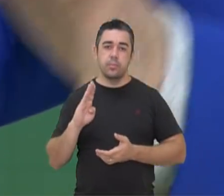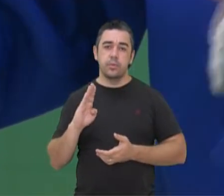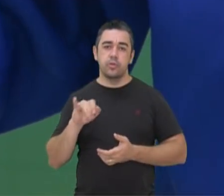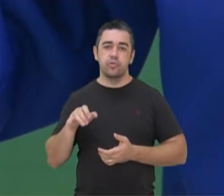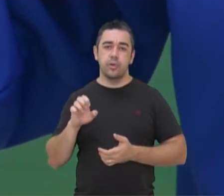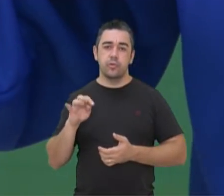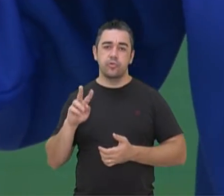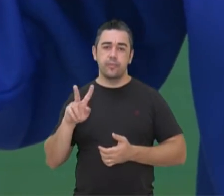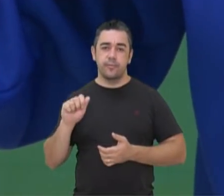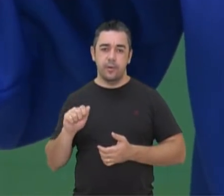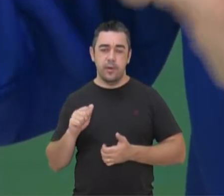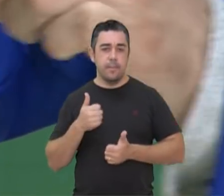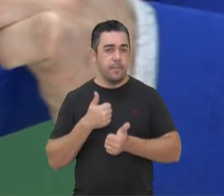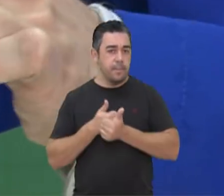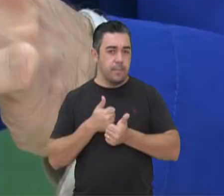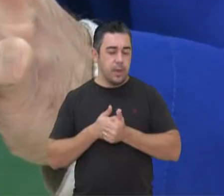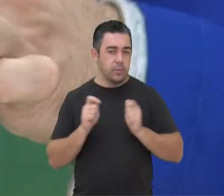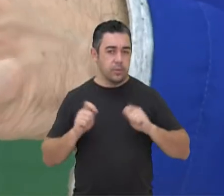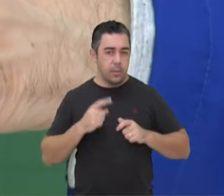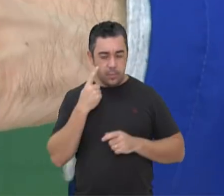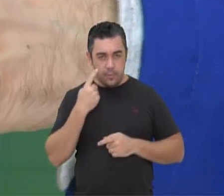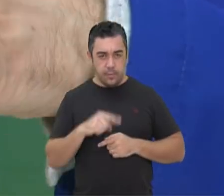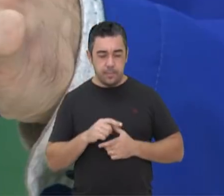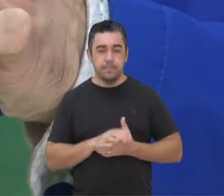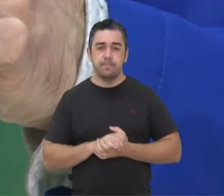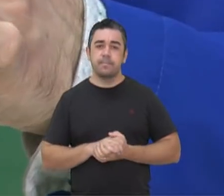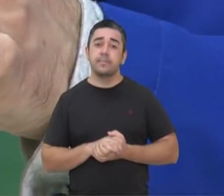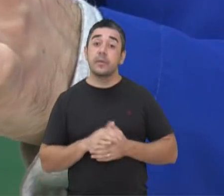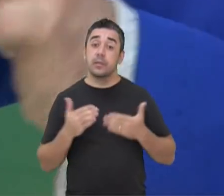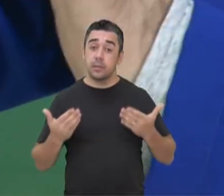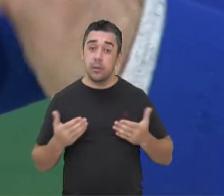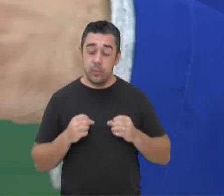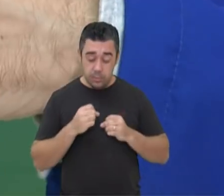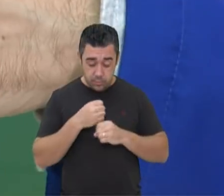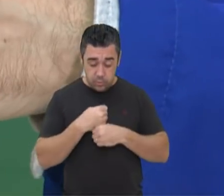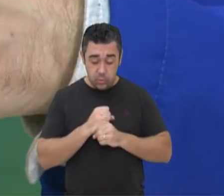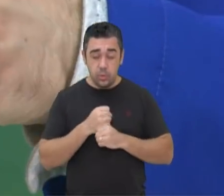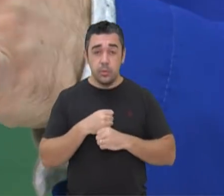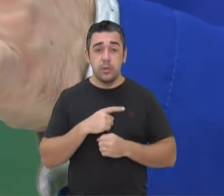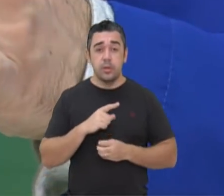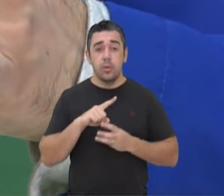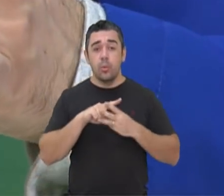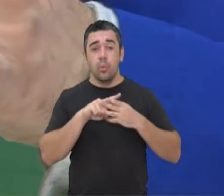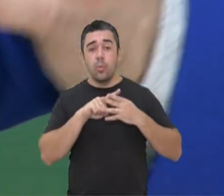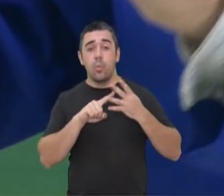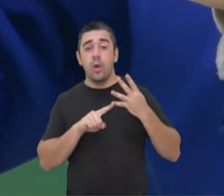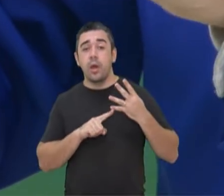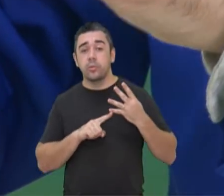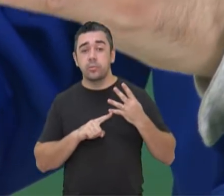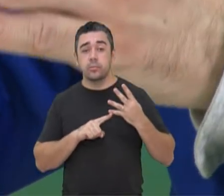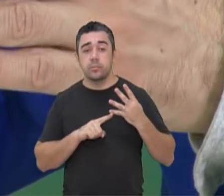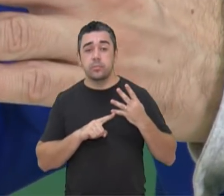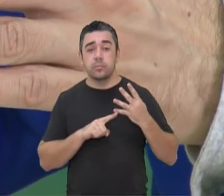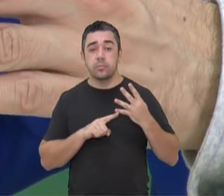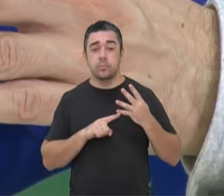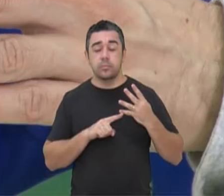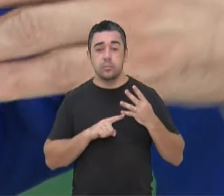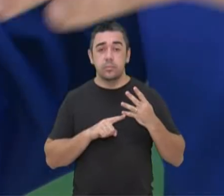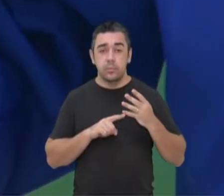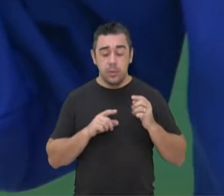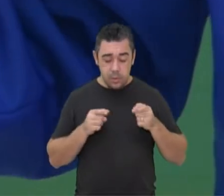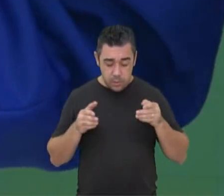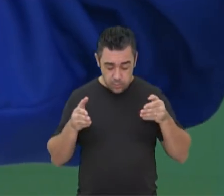objetivas, próximo ao objeto que eu estou observando. Então, nesse microscópio, eu tenho 4 lentes objetivas, de menor poder